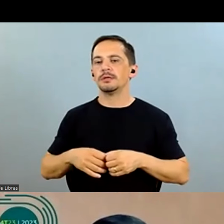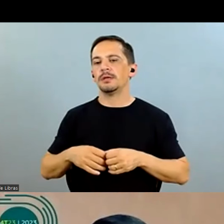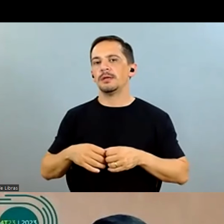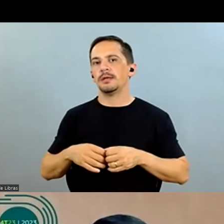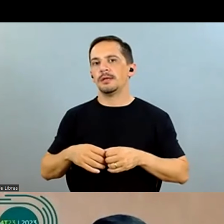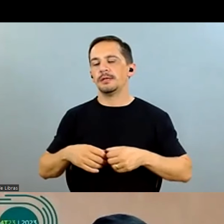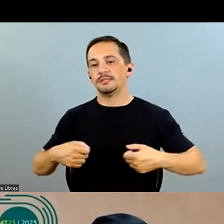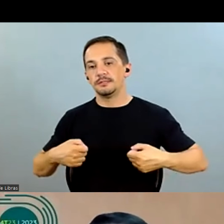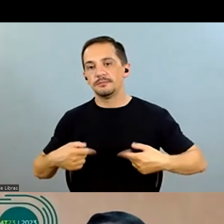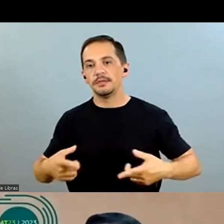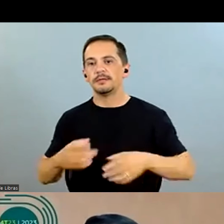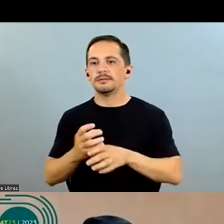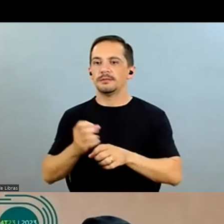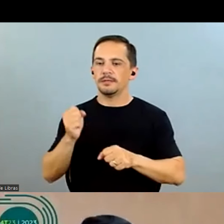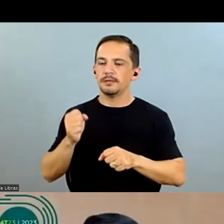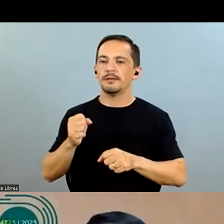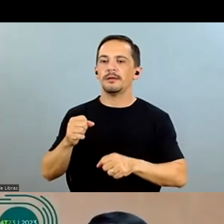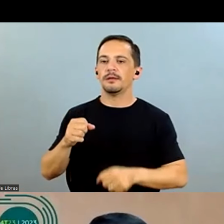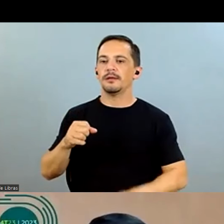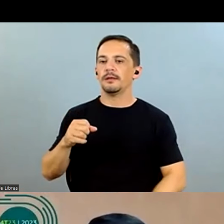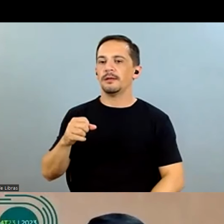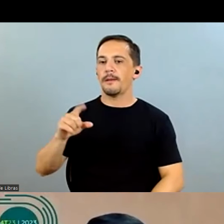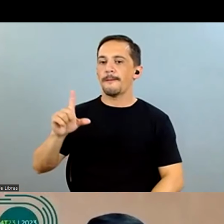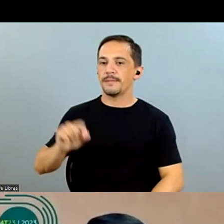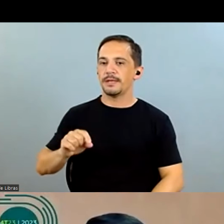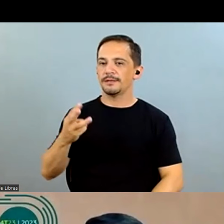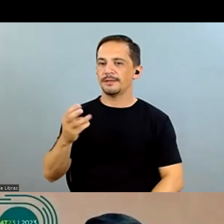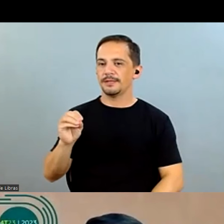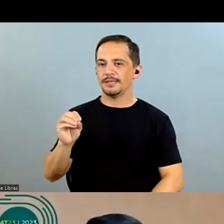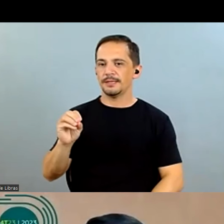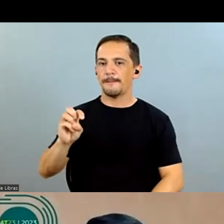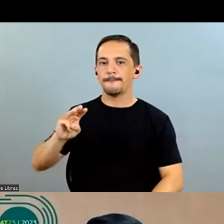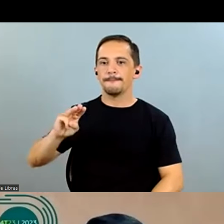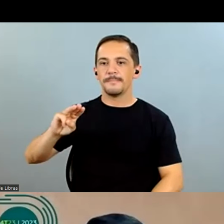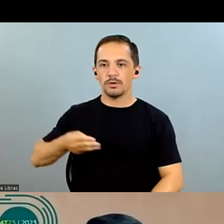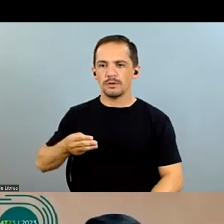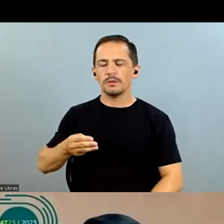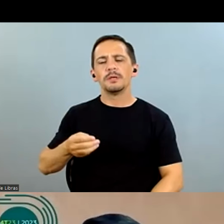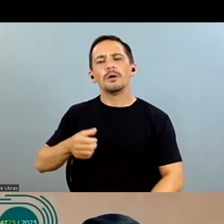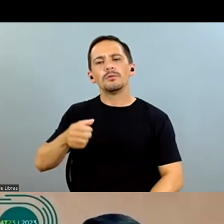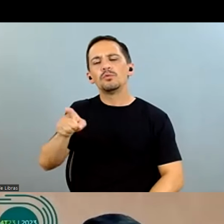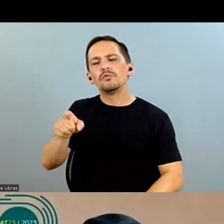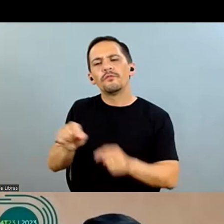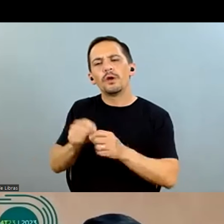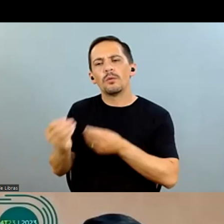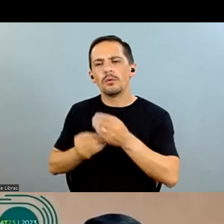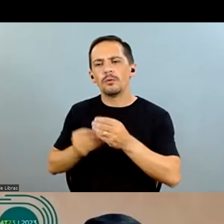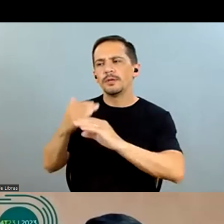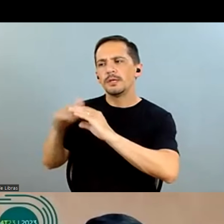de menos 30 milhões do Balanço entendeu eu peço manda um e-mail para R Irani @ eh ri